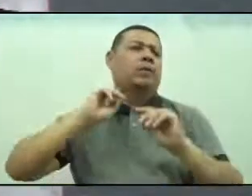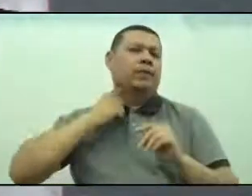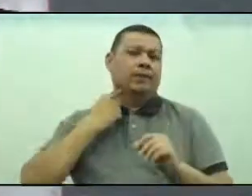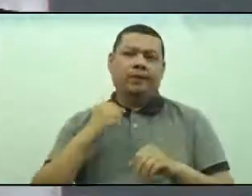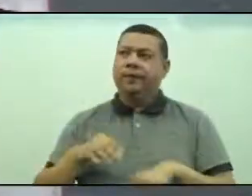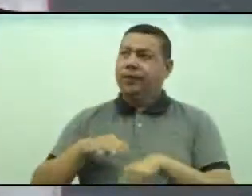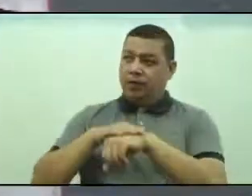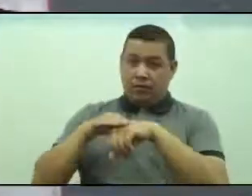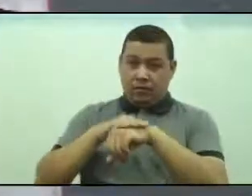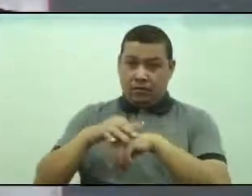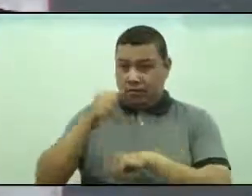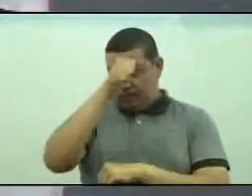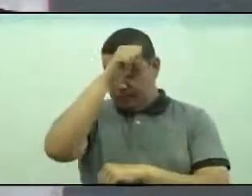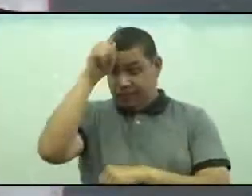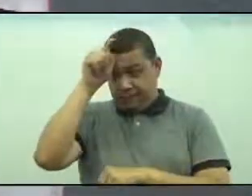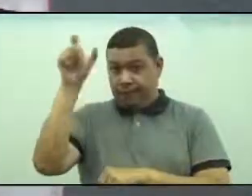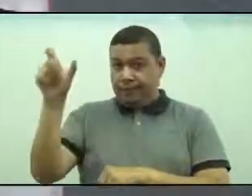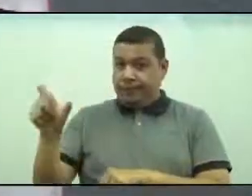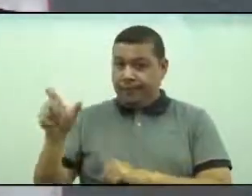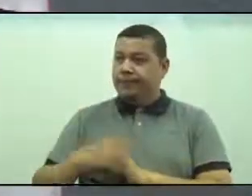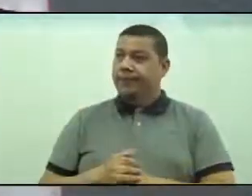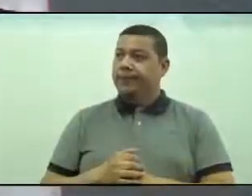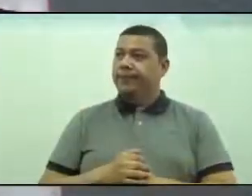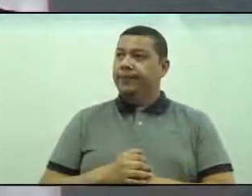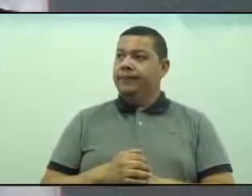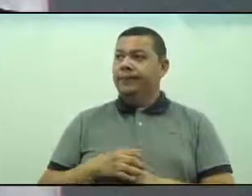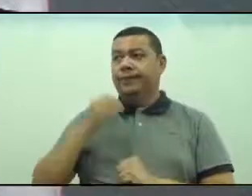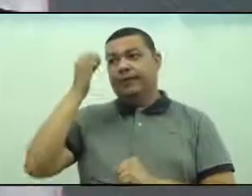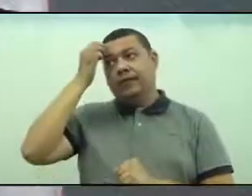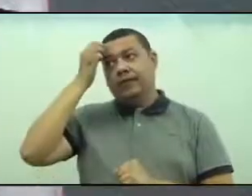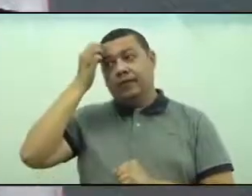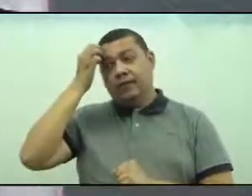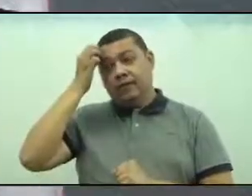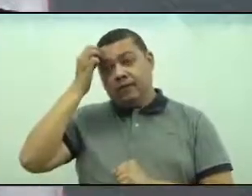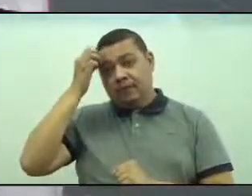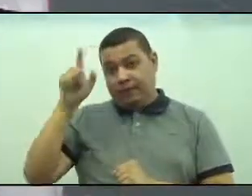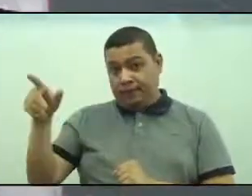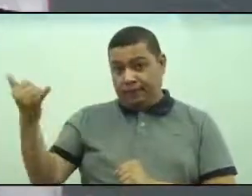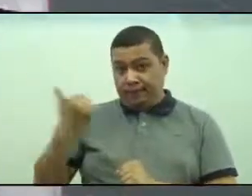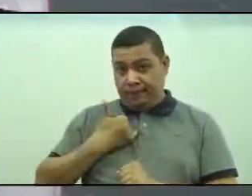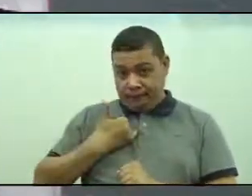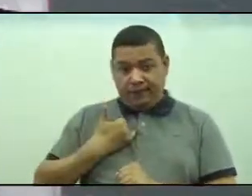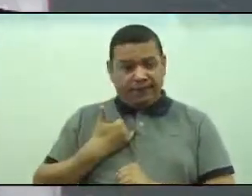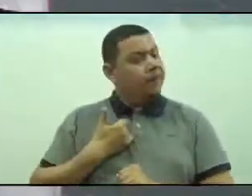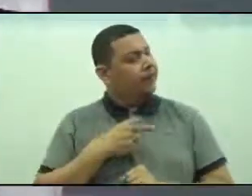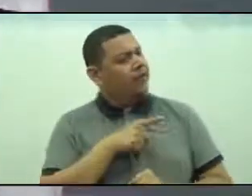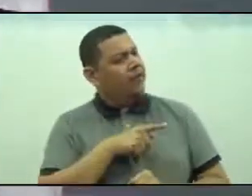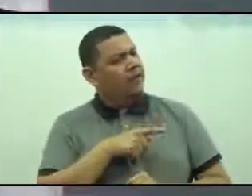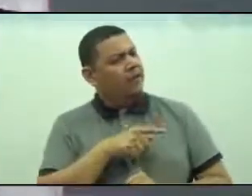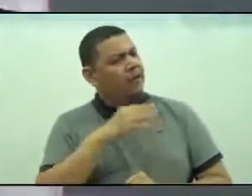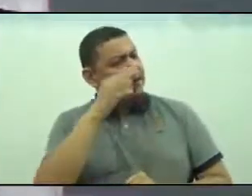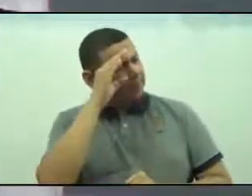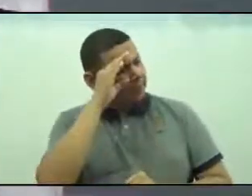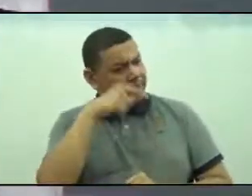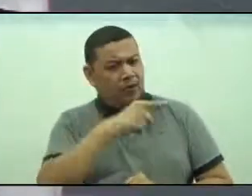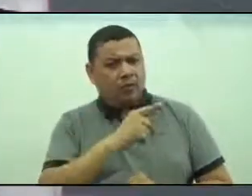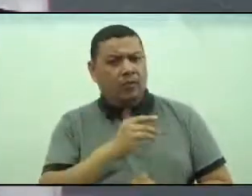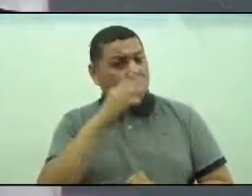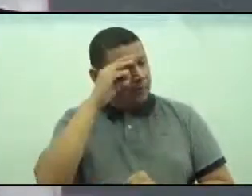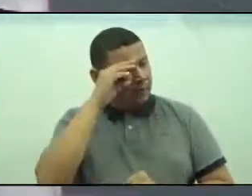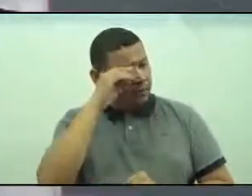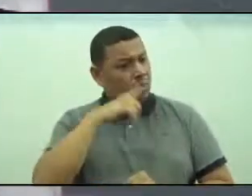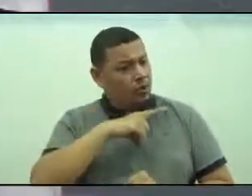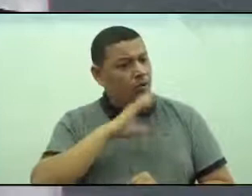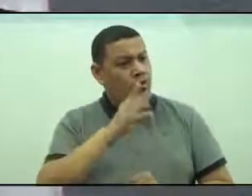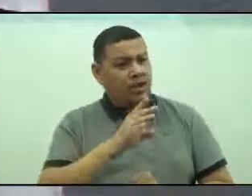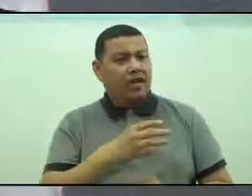quando você vê um executivo compromissado com o distrito. Ele mesmo me disse, Paulinho, você veja algumas